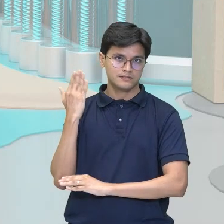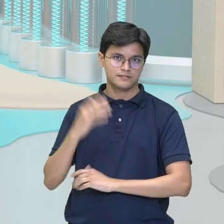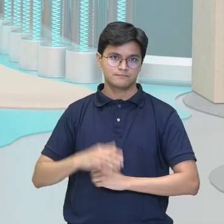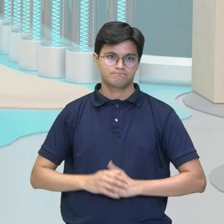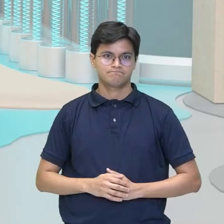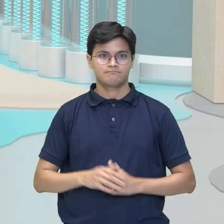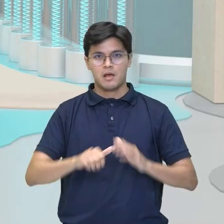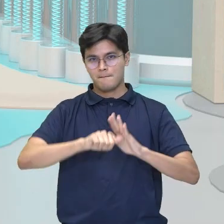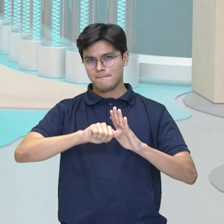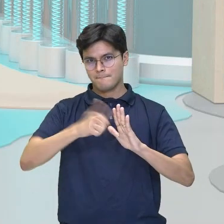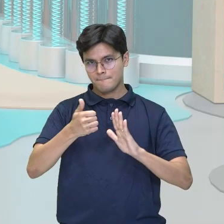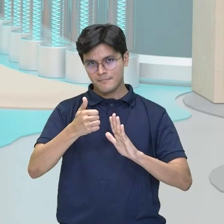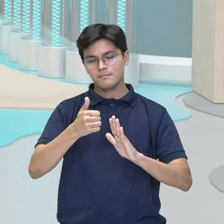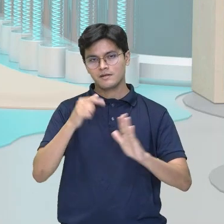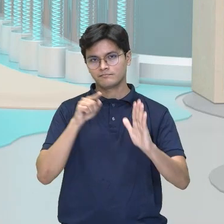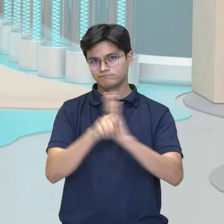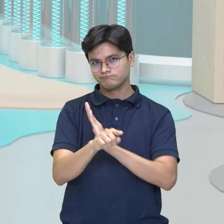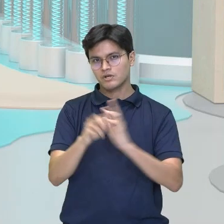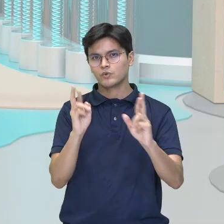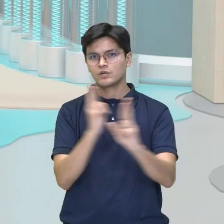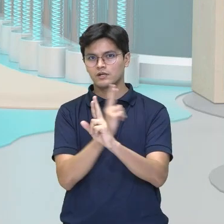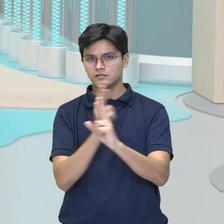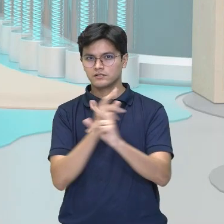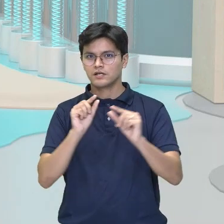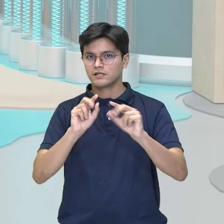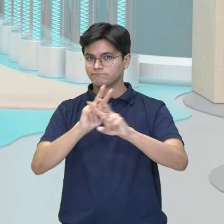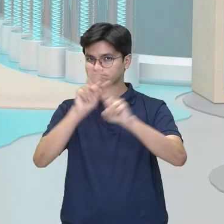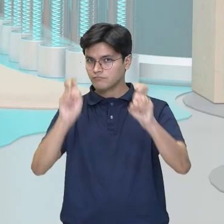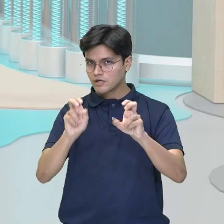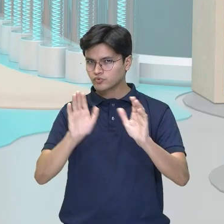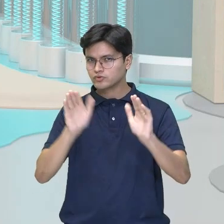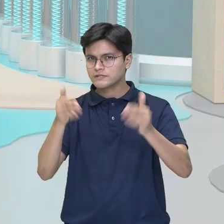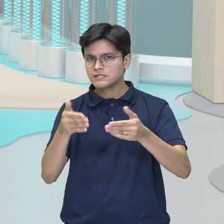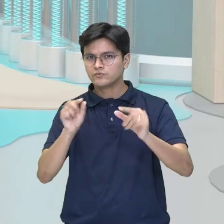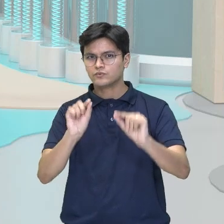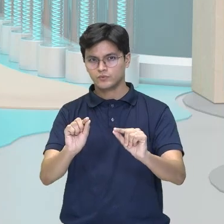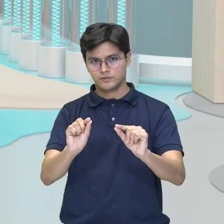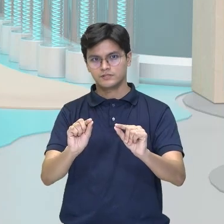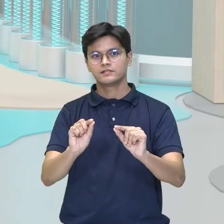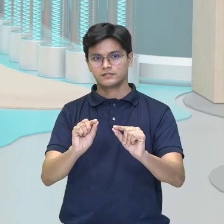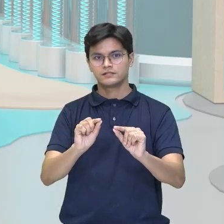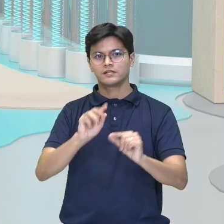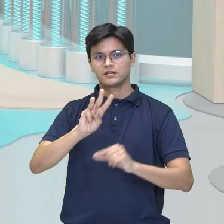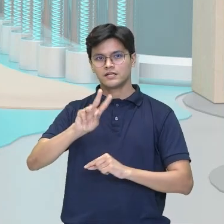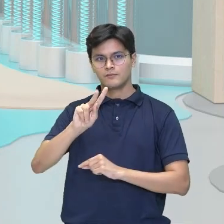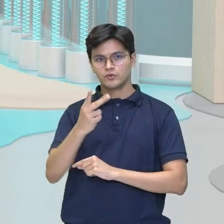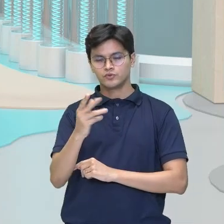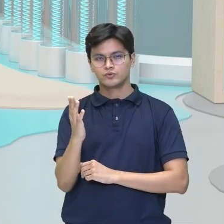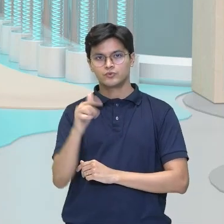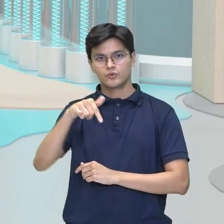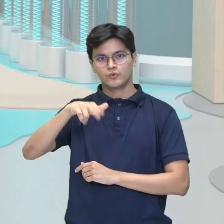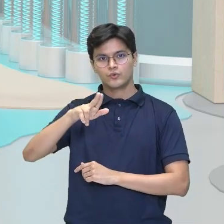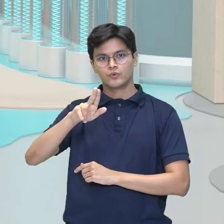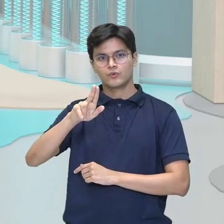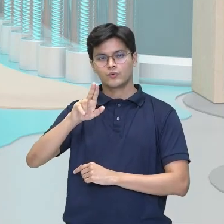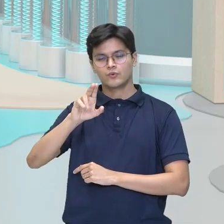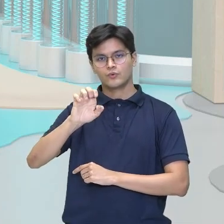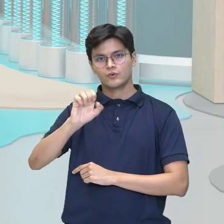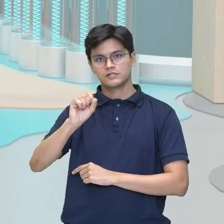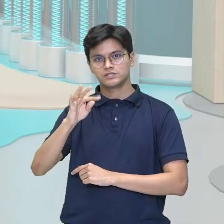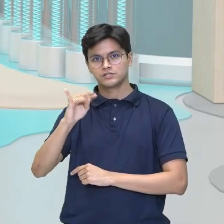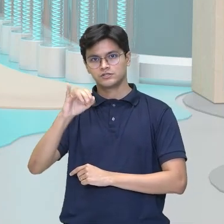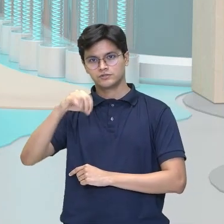primeiro, relacionada a esse assunto, que são WH questions, que são perguntas